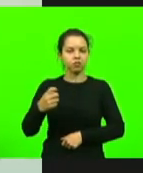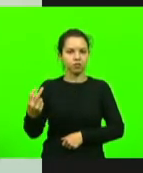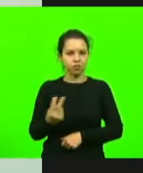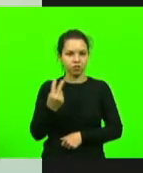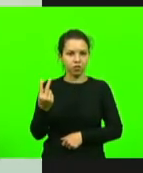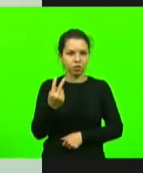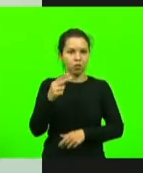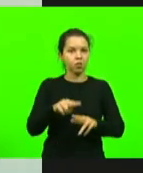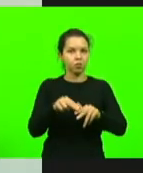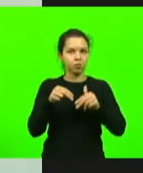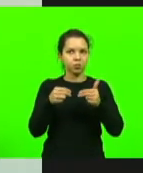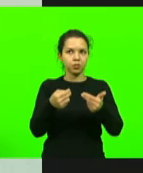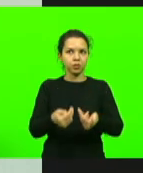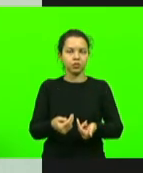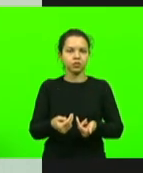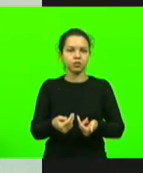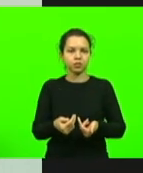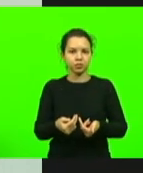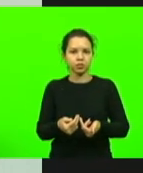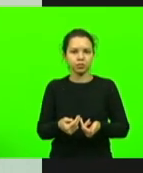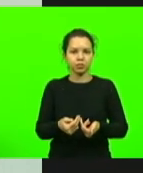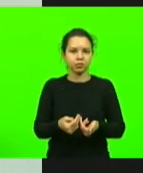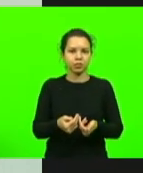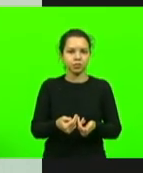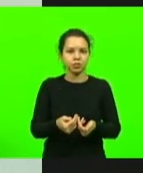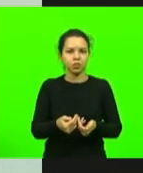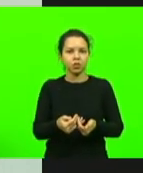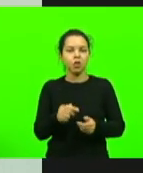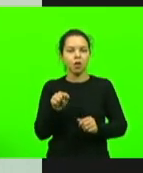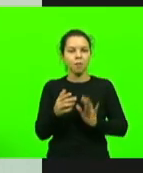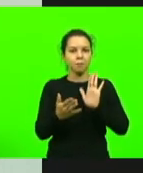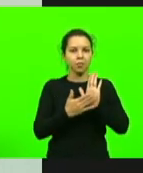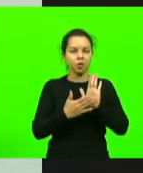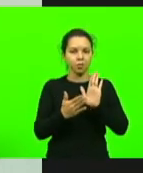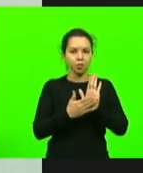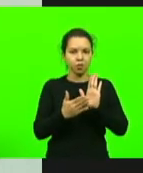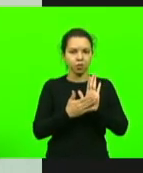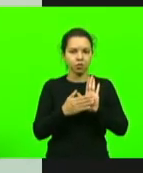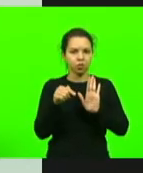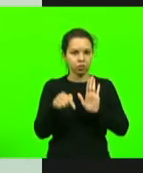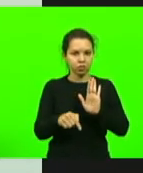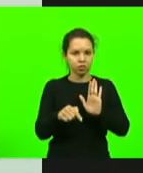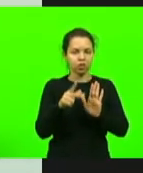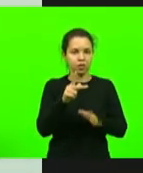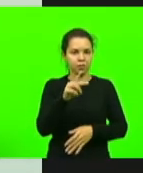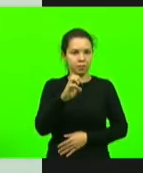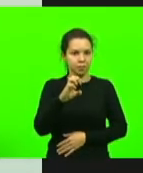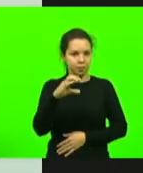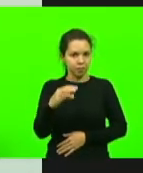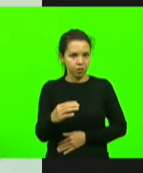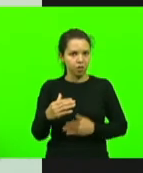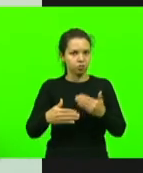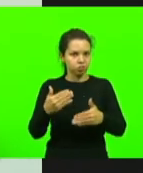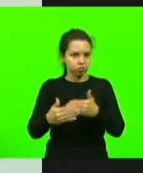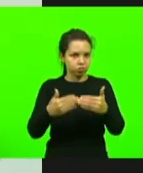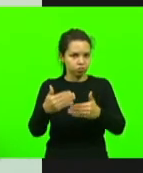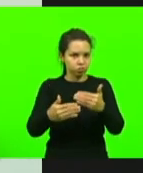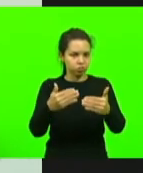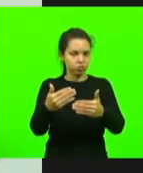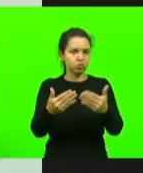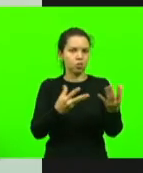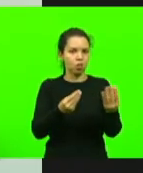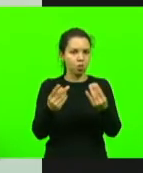por isso O que está sendo proposto nessa síntese da Pele que vem sendo consumido diferentes